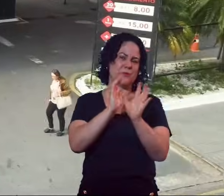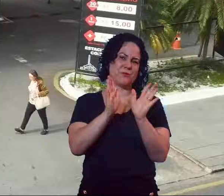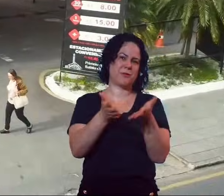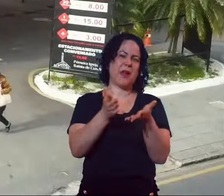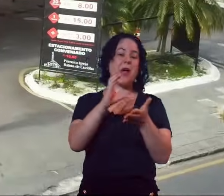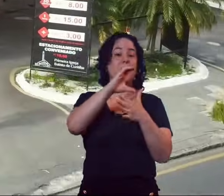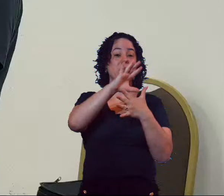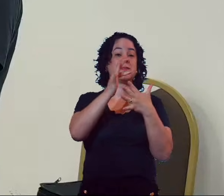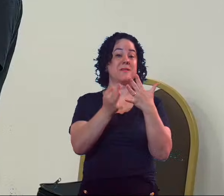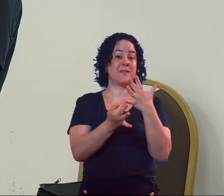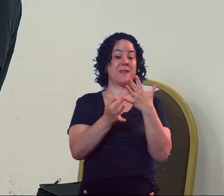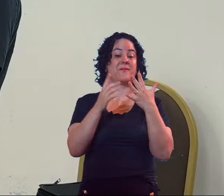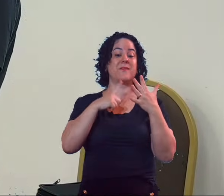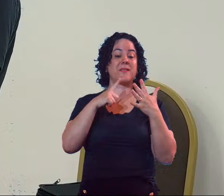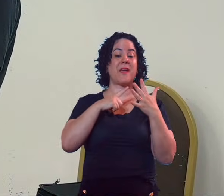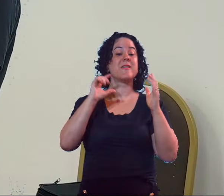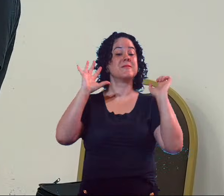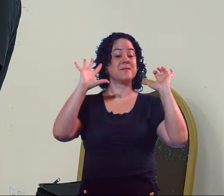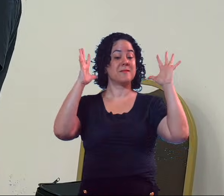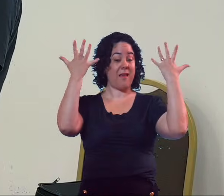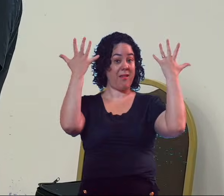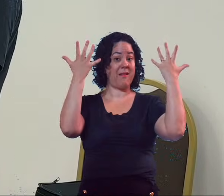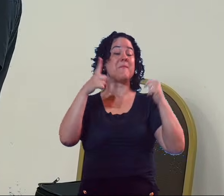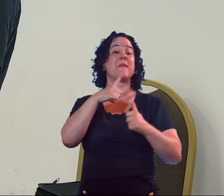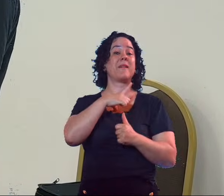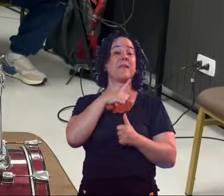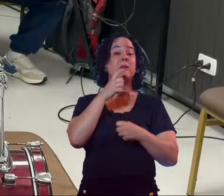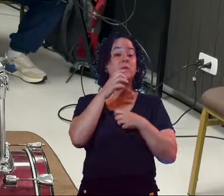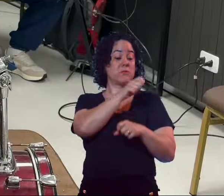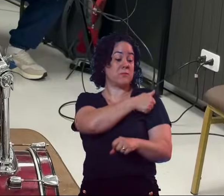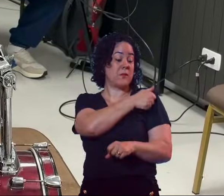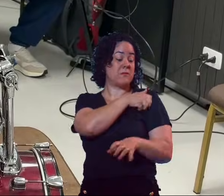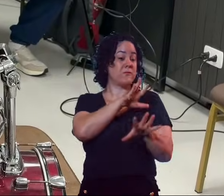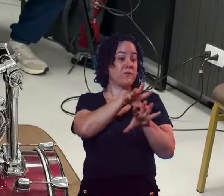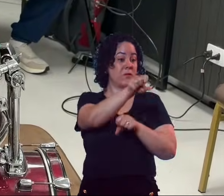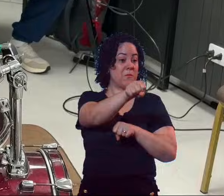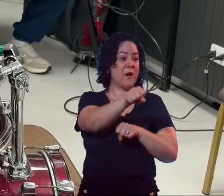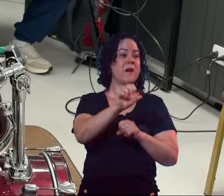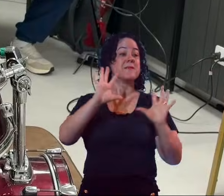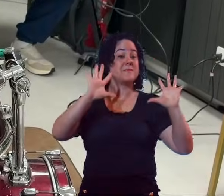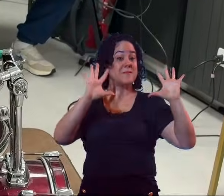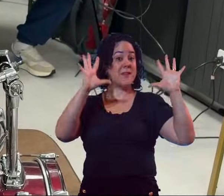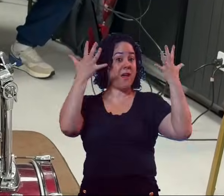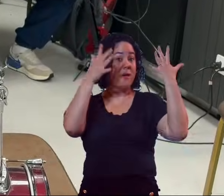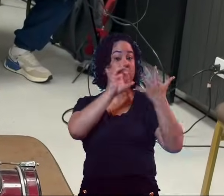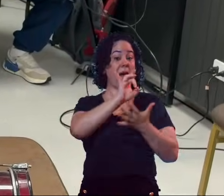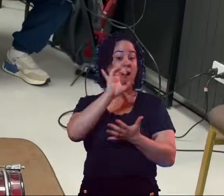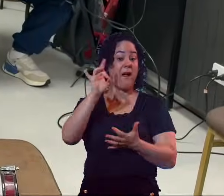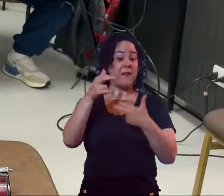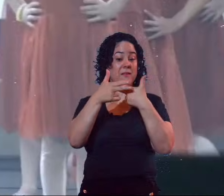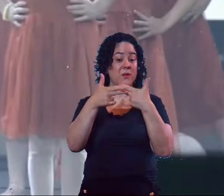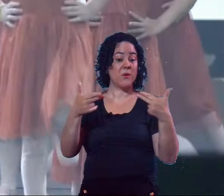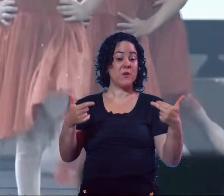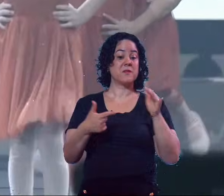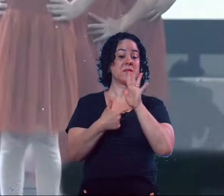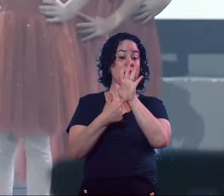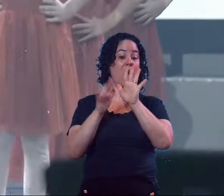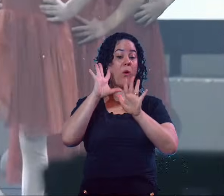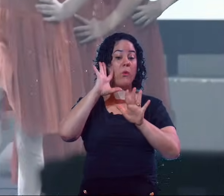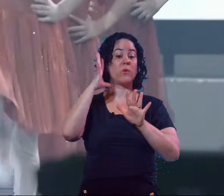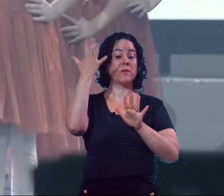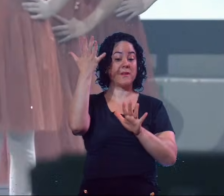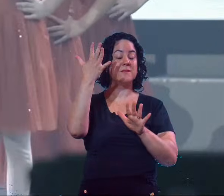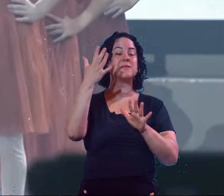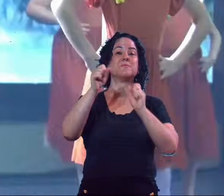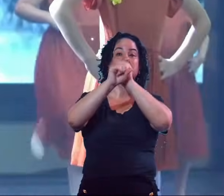Formação, ele celebra os alunos que foram formados, celebra cada um dos espetáculos que aconteceram para